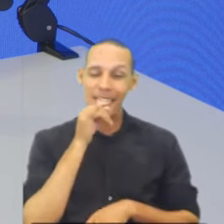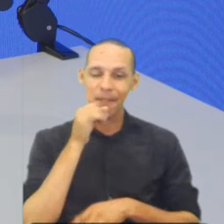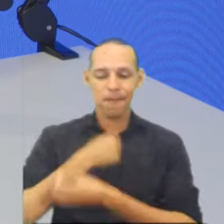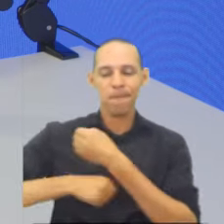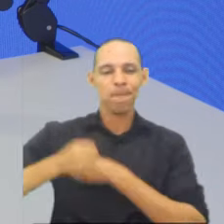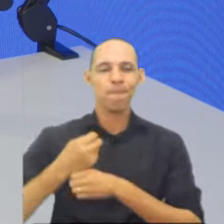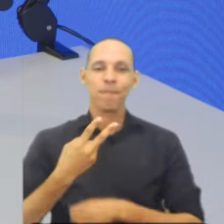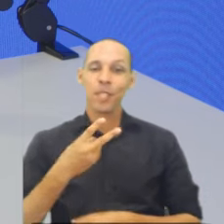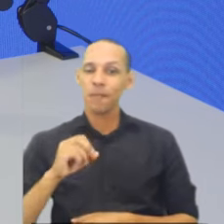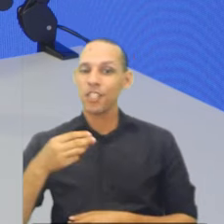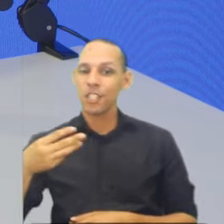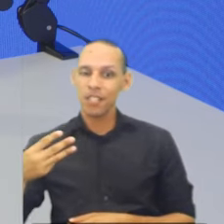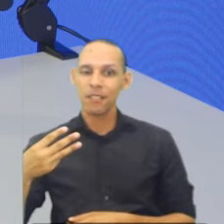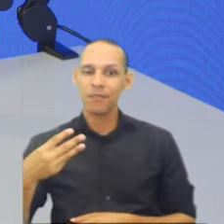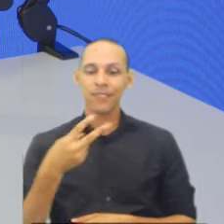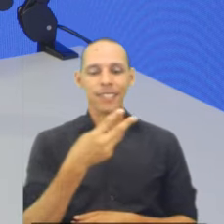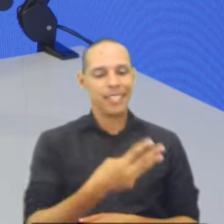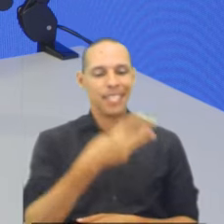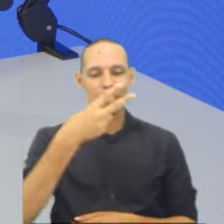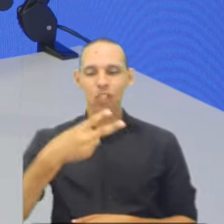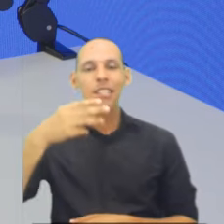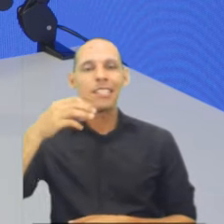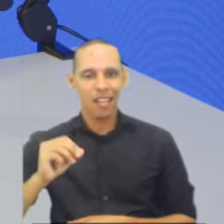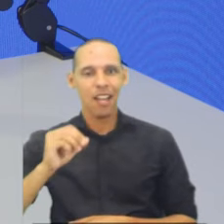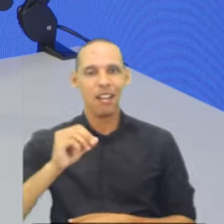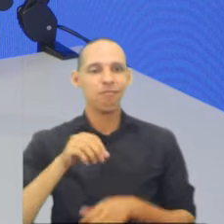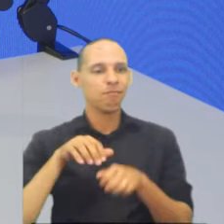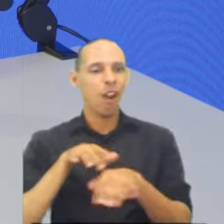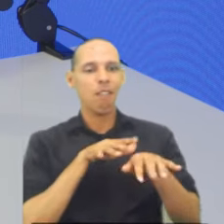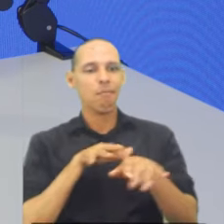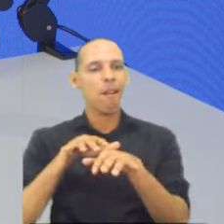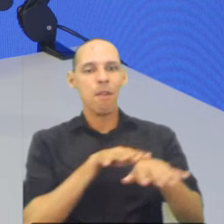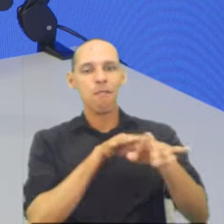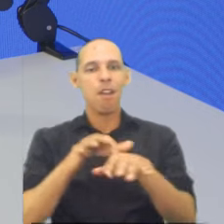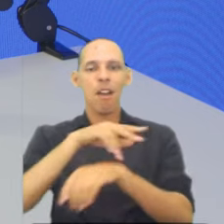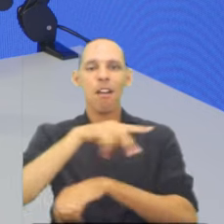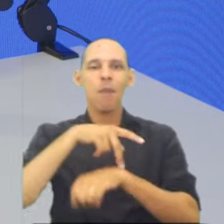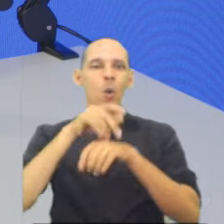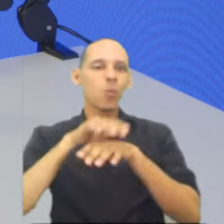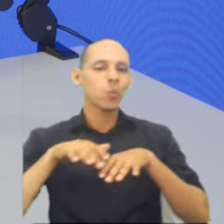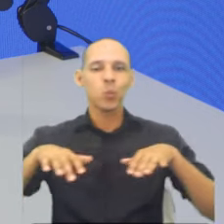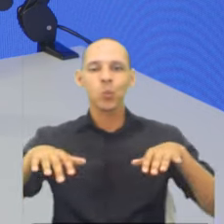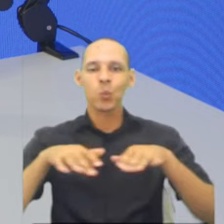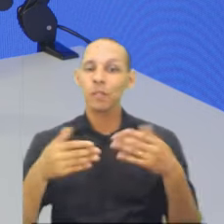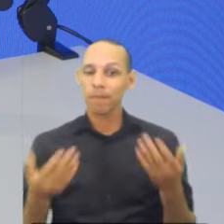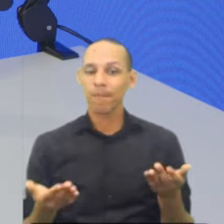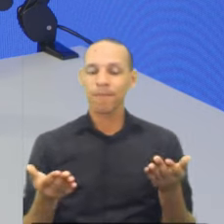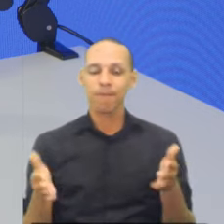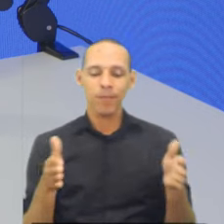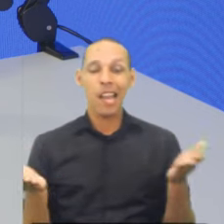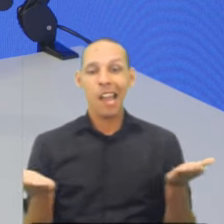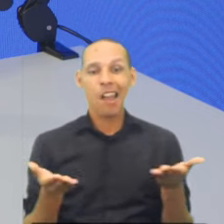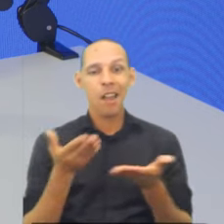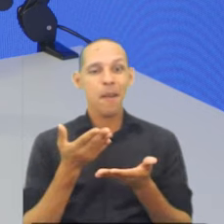e em 2023 por exemplo nós tivemos 320 paradas no no país né Eh nesse